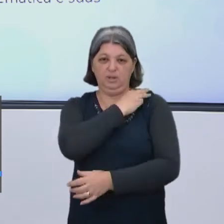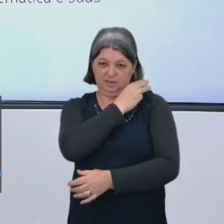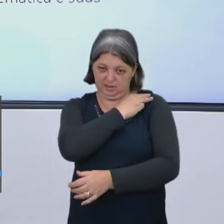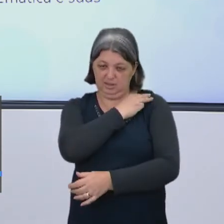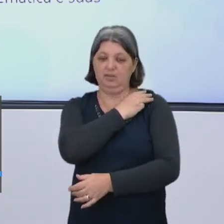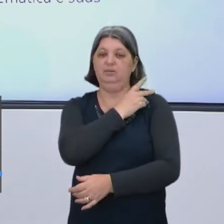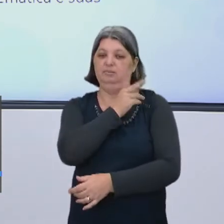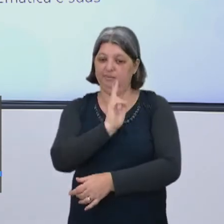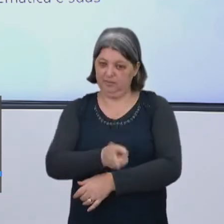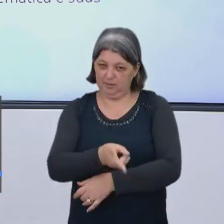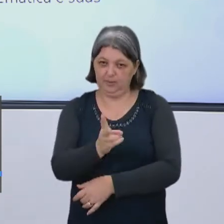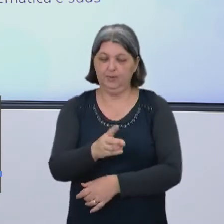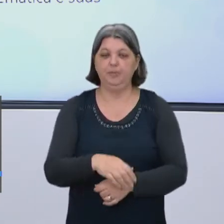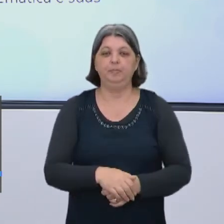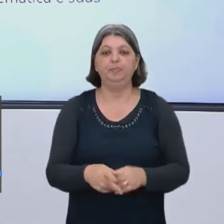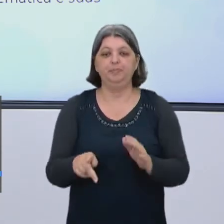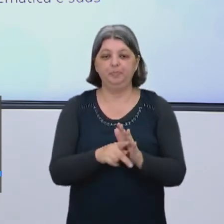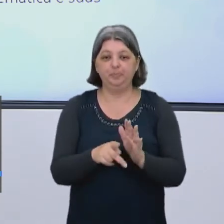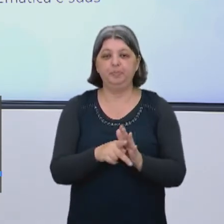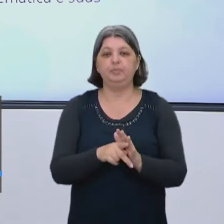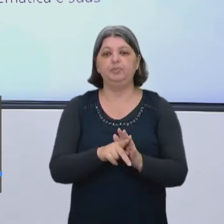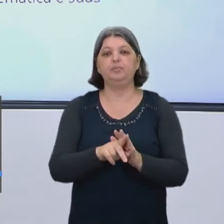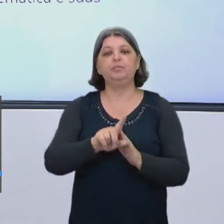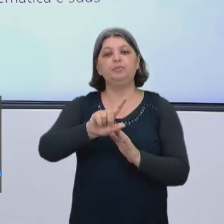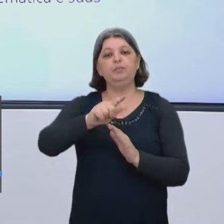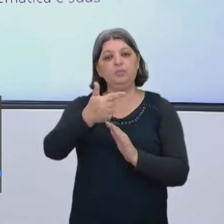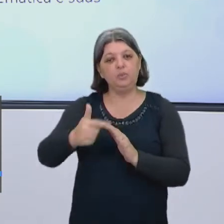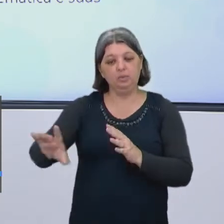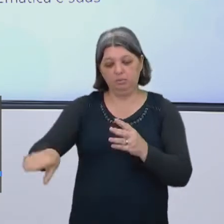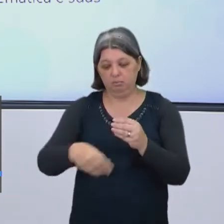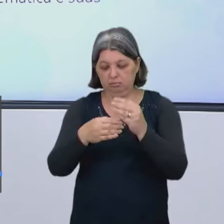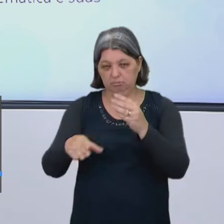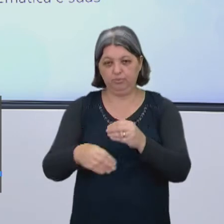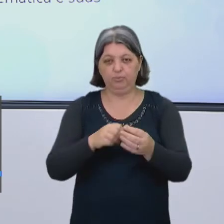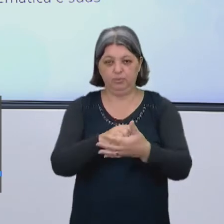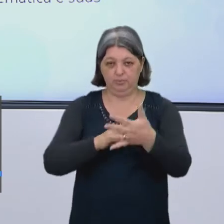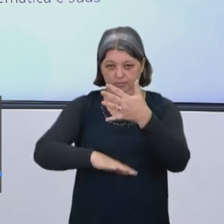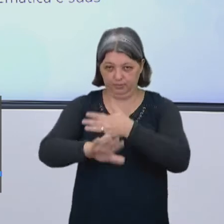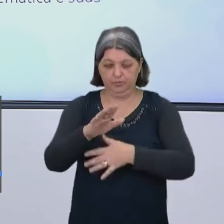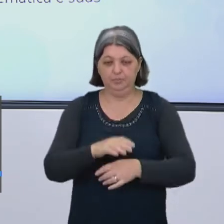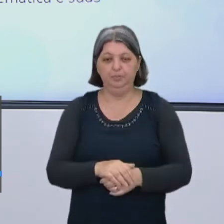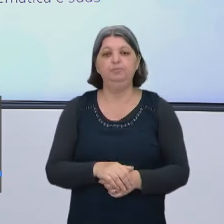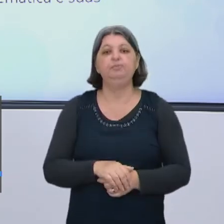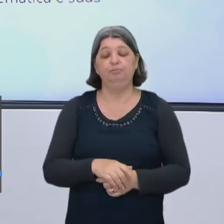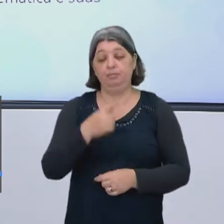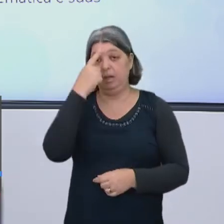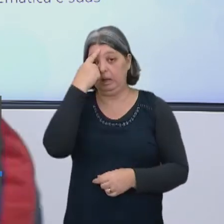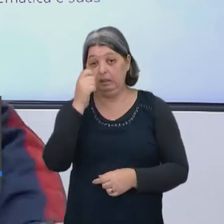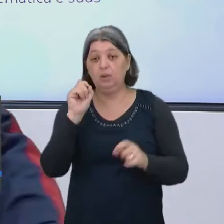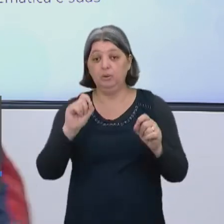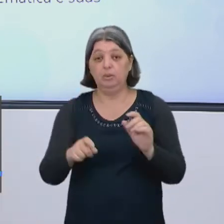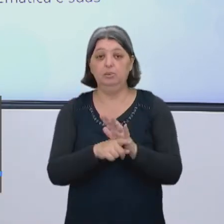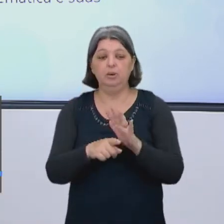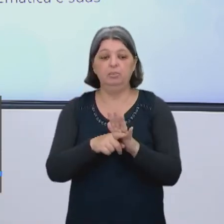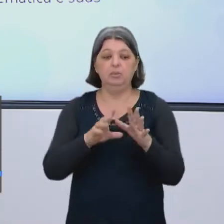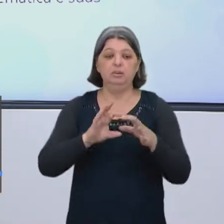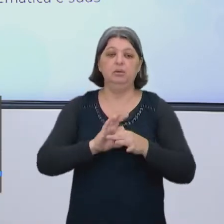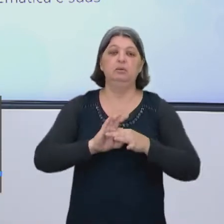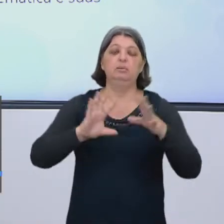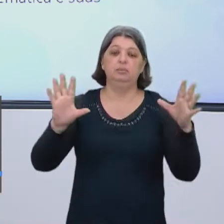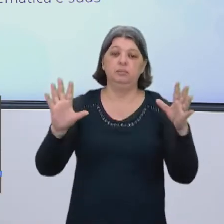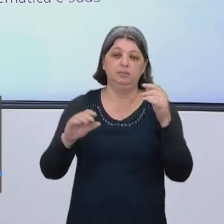aí do ensino médio, entrarão com mais outros componentes curriculares aí. E a ideia é exatamente essa, se desprender um pouco